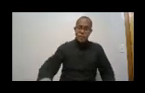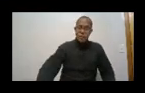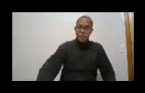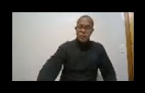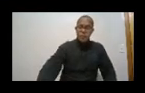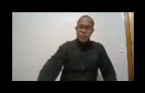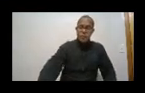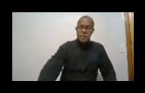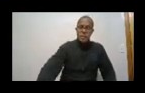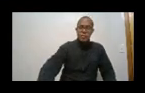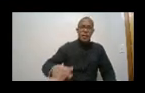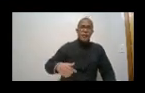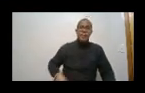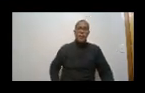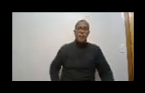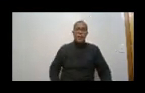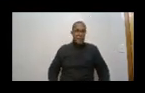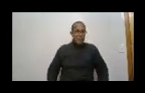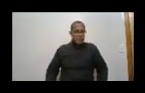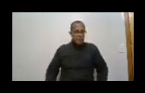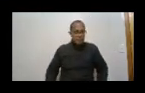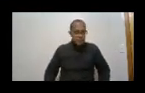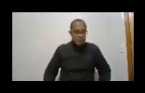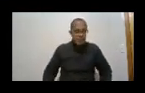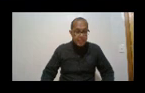estamos discutindo dentro do contexto da